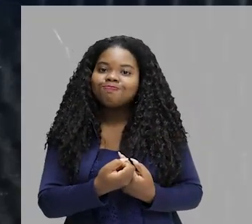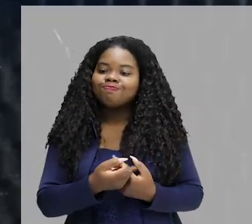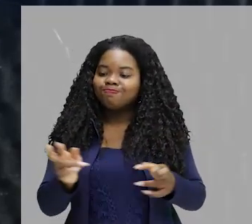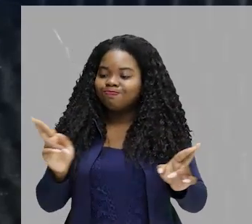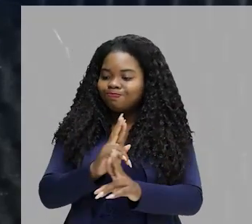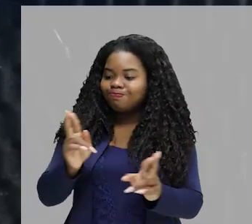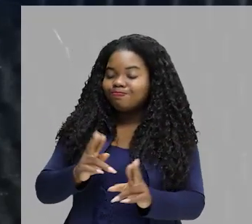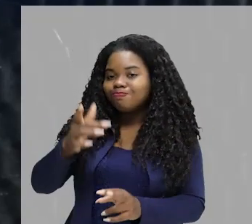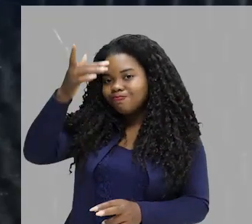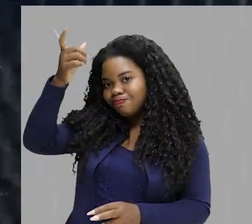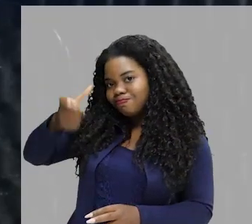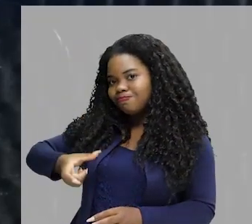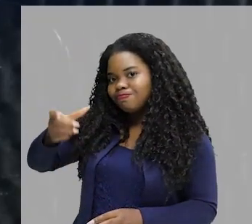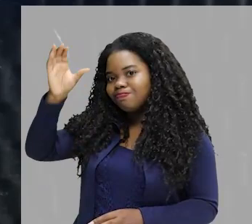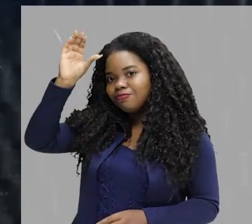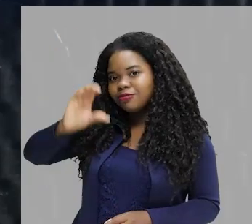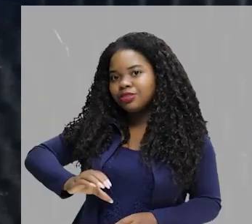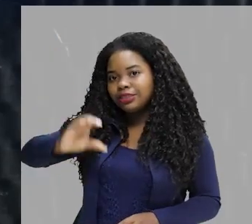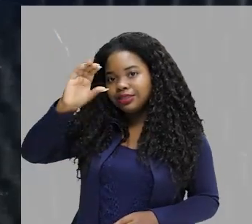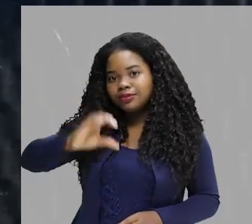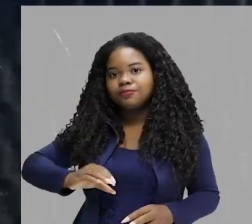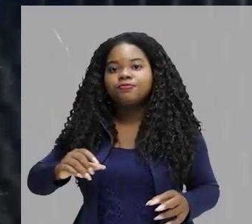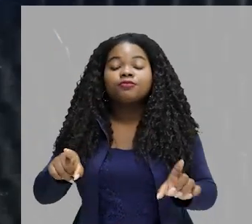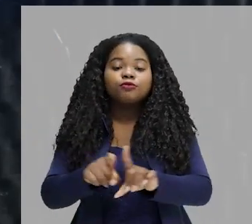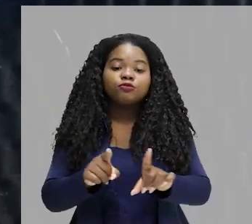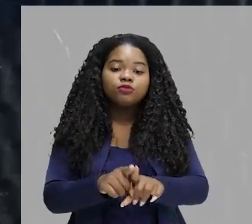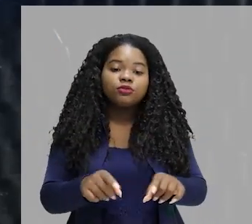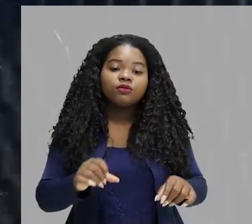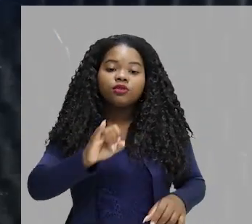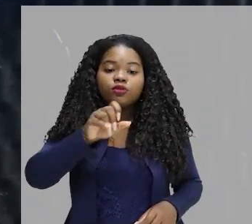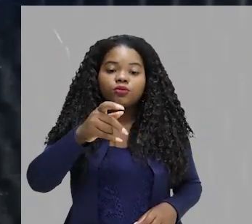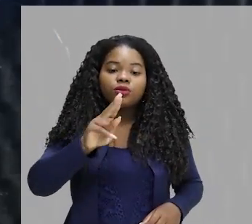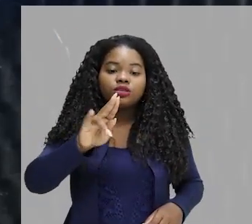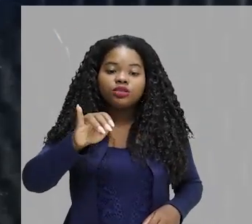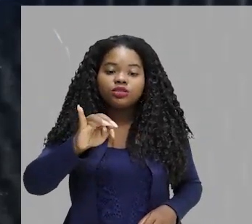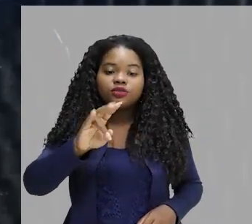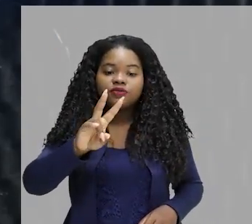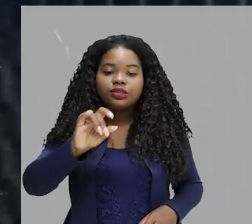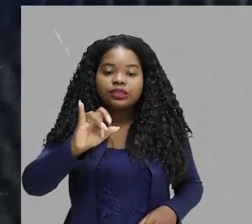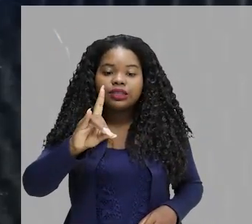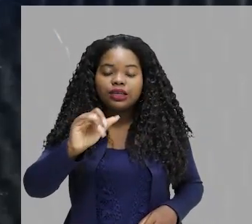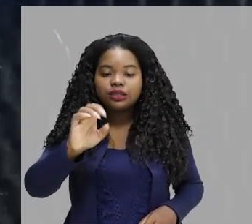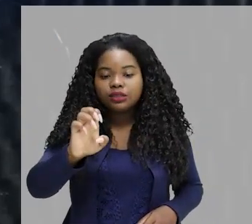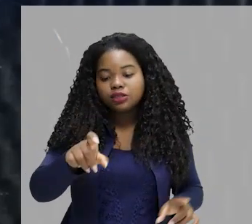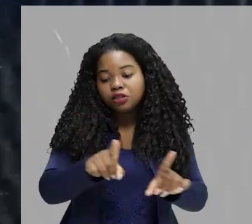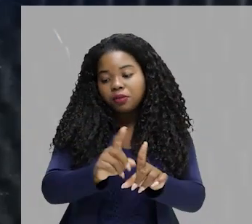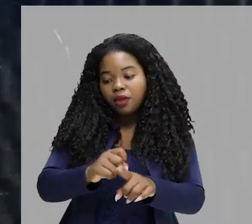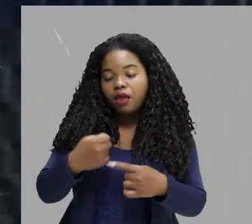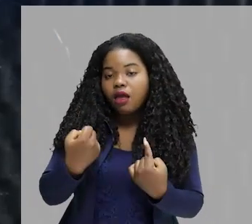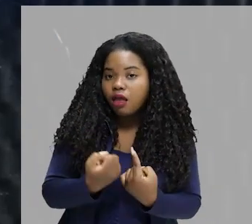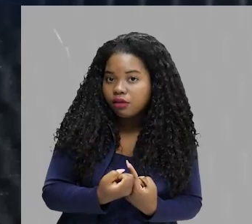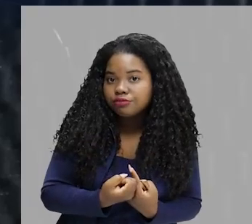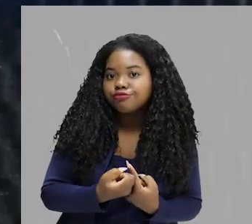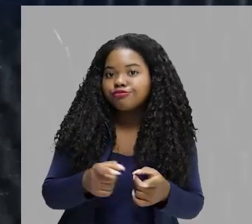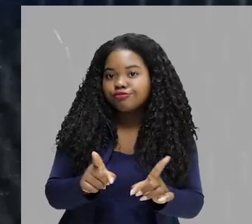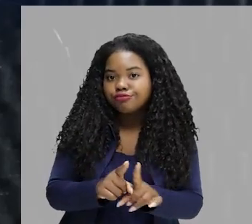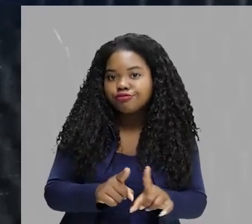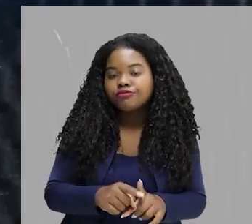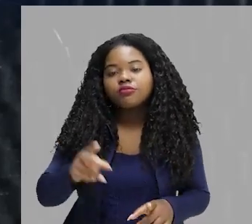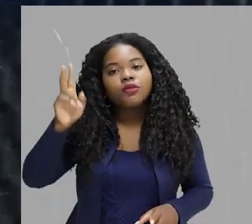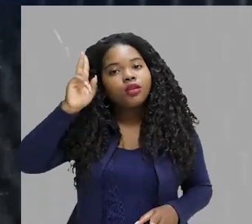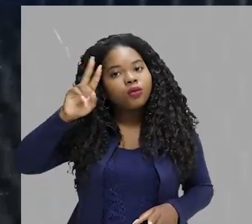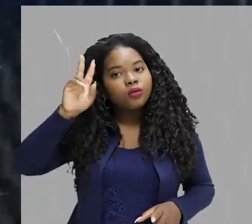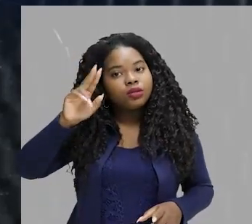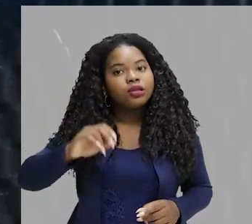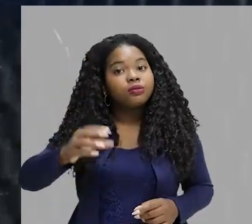em conta o indivíduo. E mesmo quando eu falo de subjetividade, eu levo em conta a sociedade também. Ok? Então lembra,